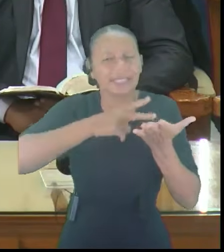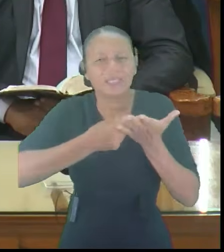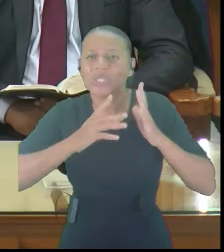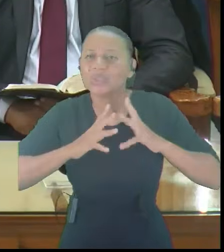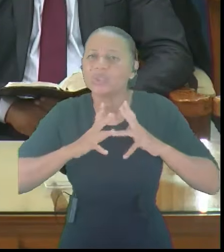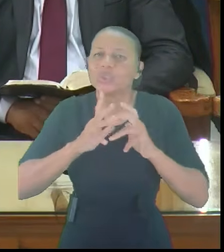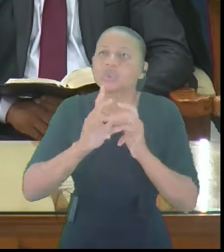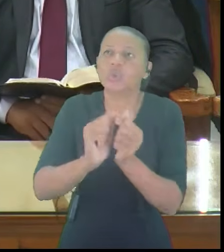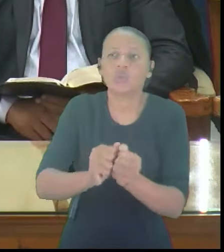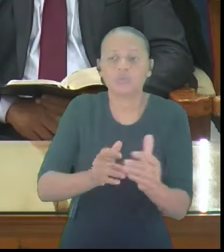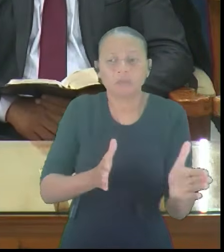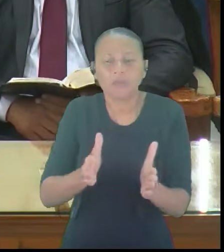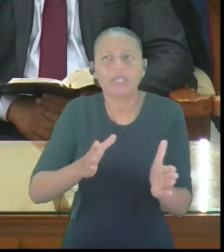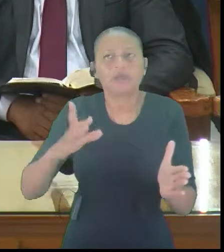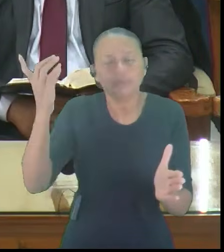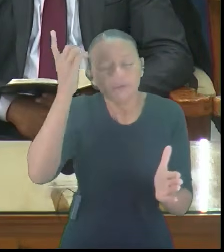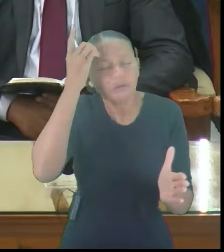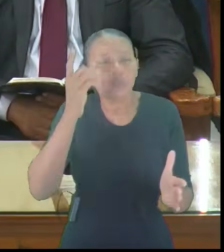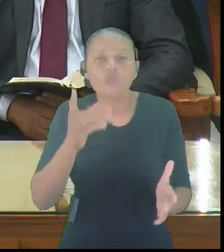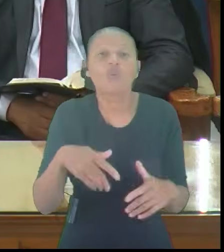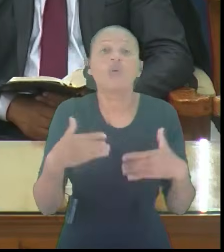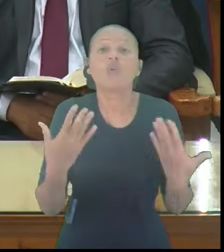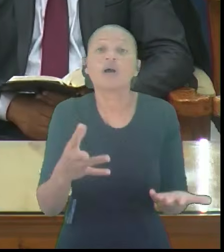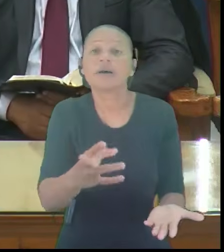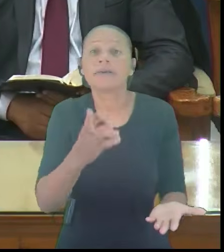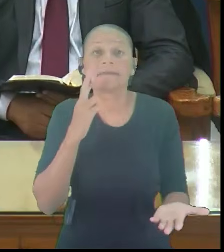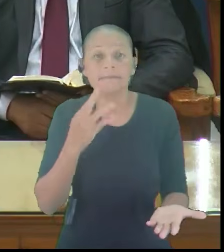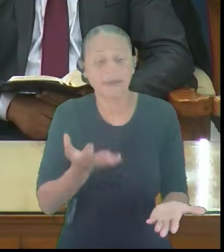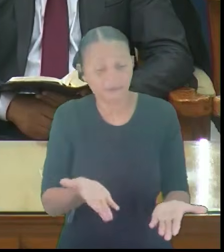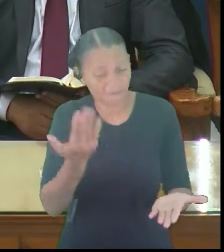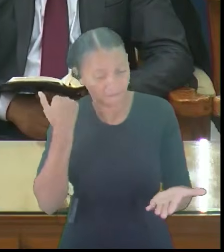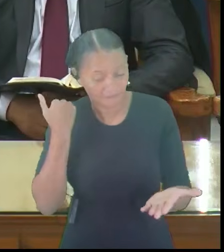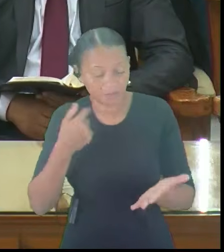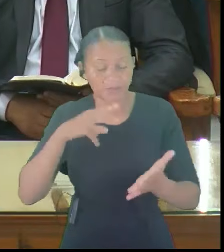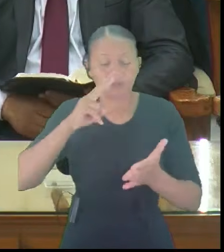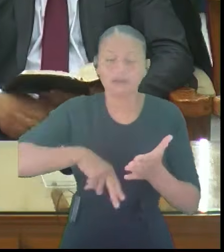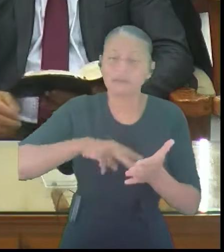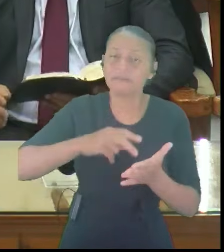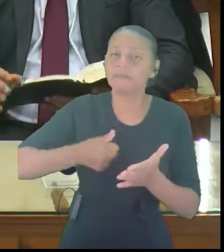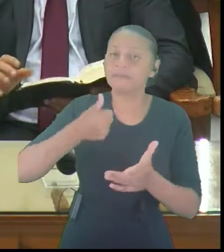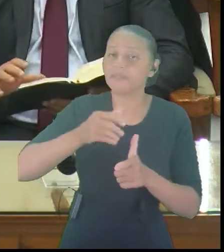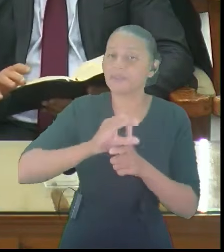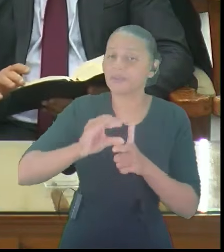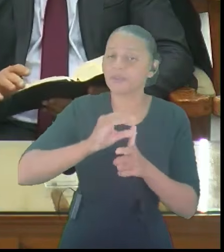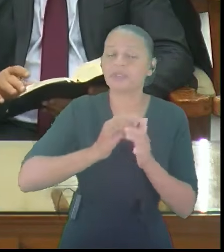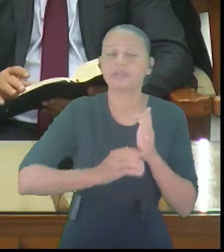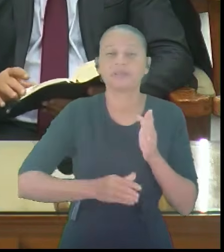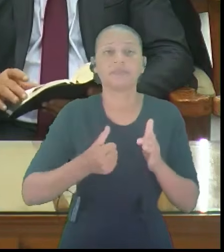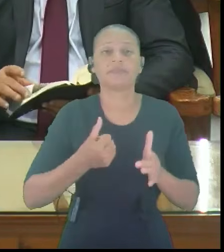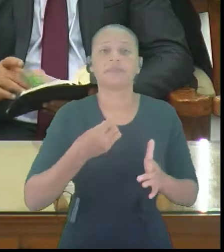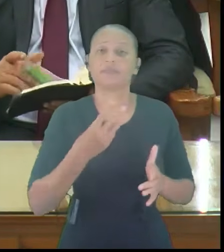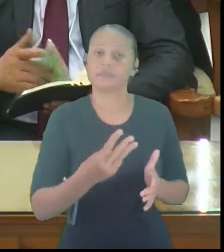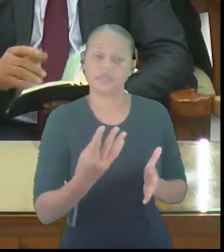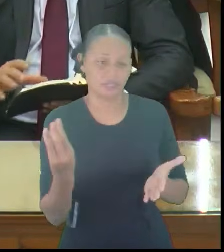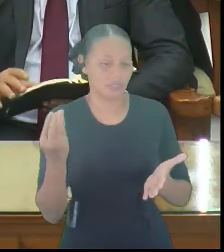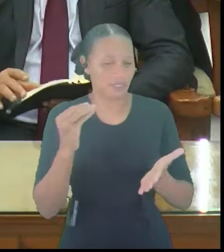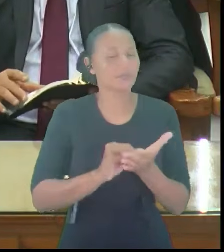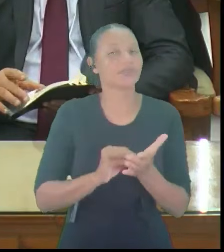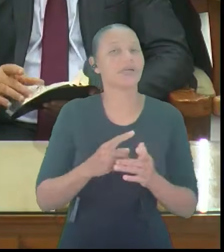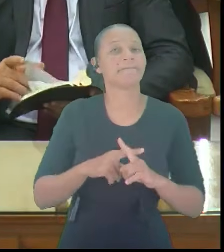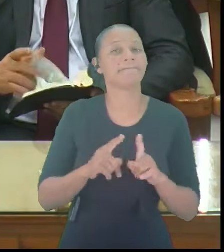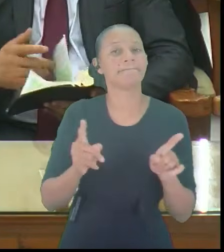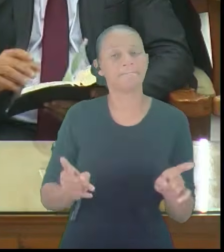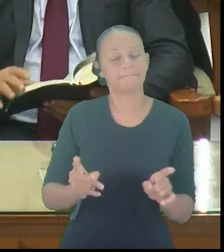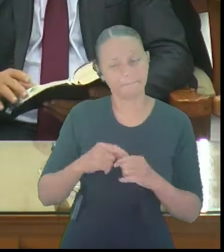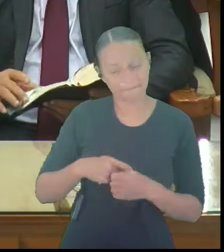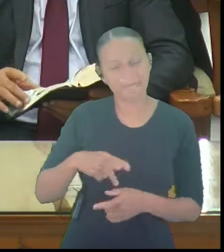dons cessarão? Quando é? Vamos ver 1 Coríntios 13. 1 Coríntios 13 não está no script, mas apenas